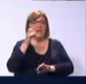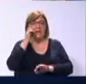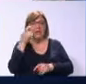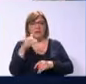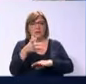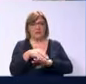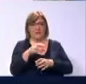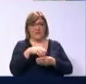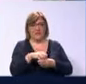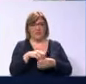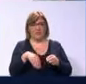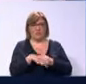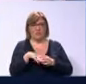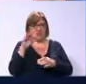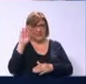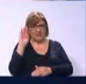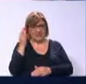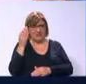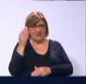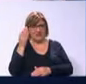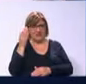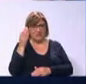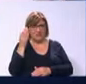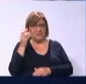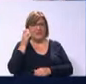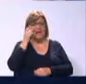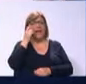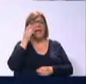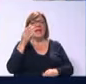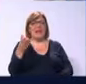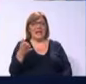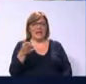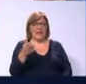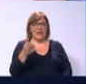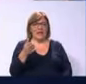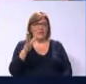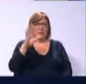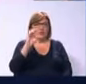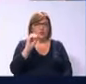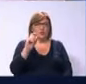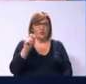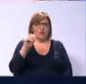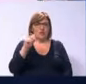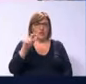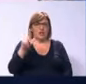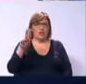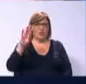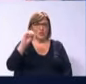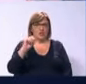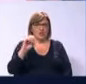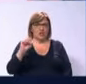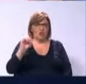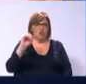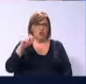desenvolvido dentro do futebol sabe precisamente também quem é josé luís gonçalves o que é que